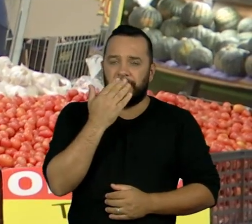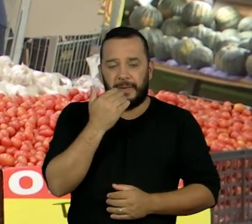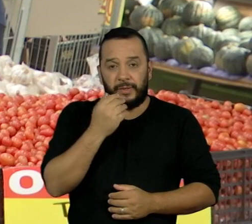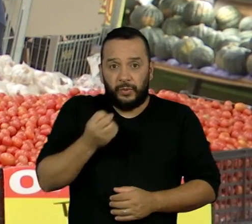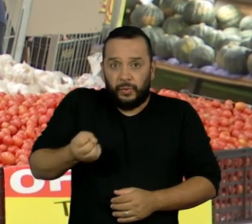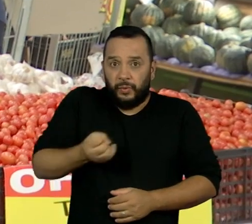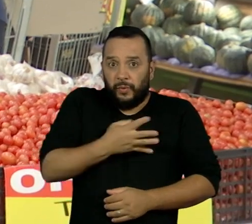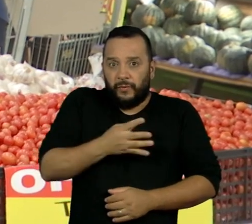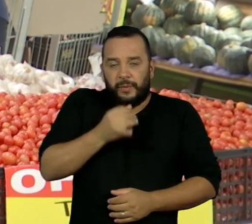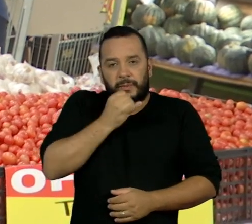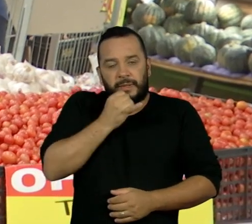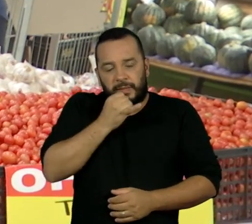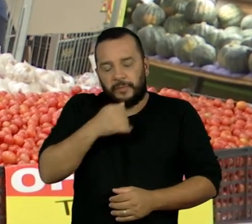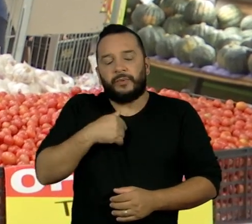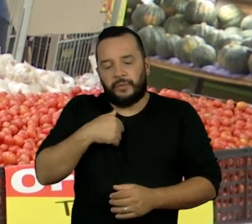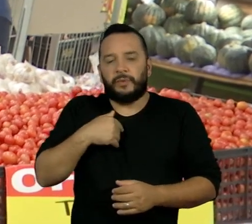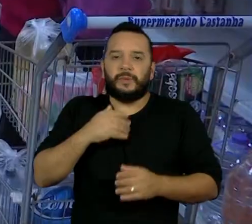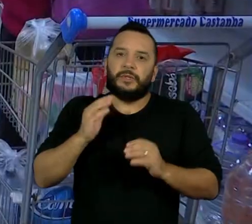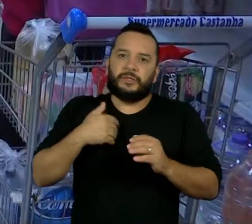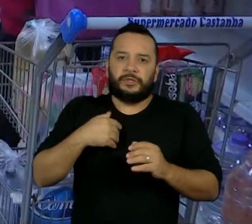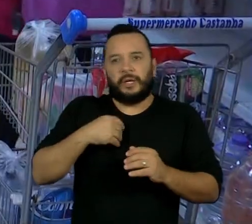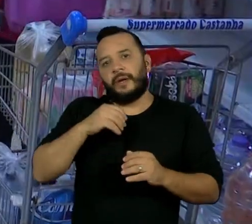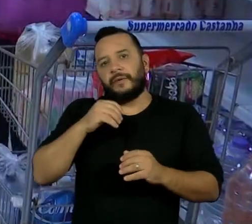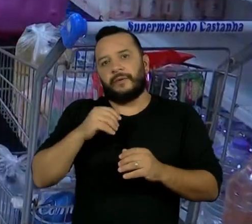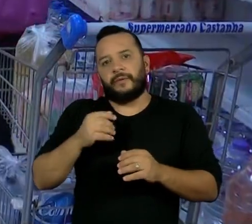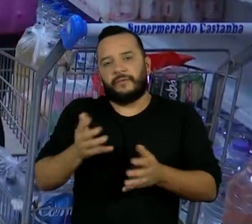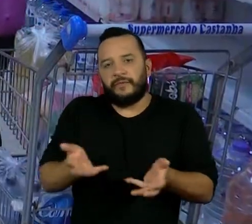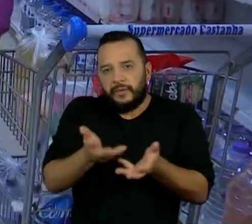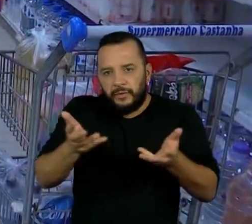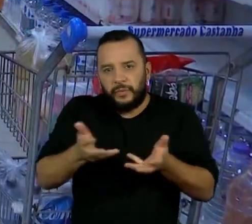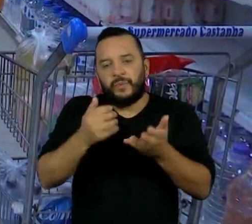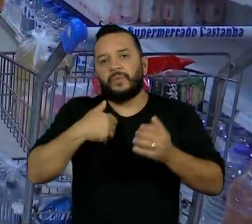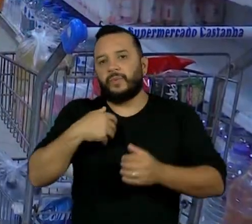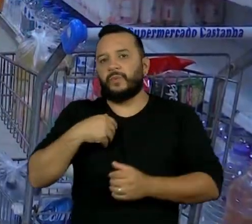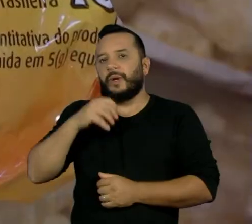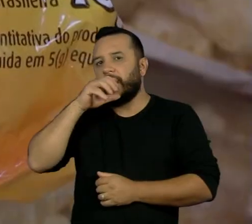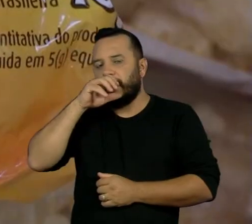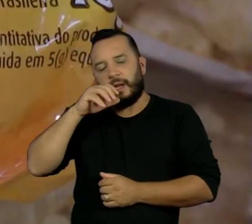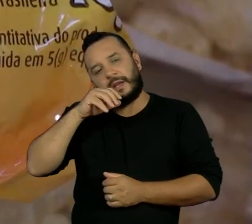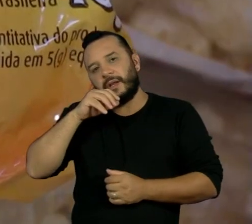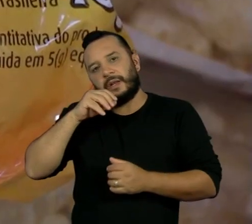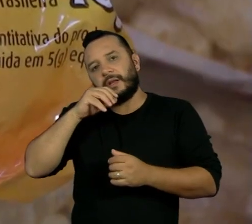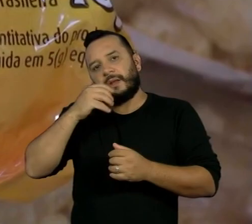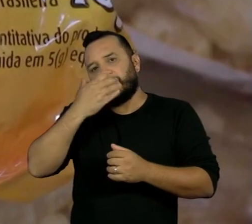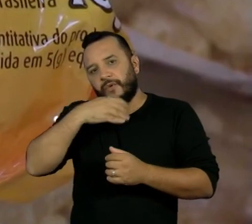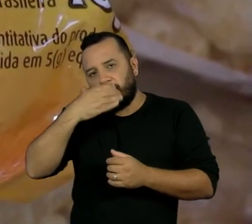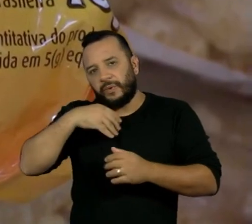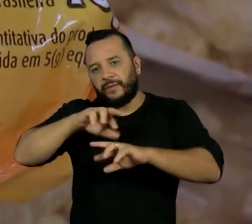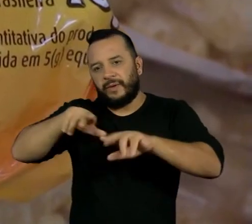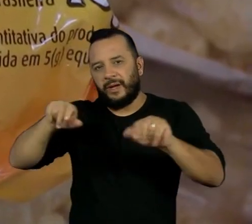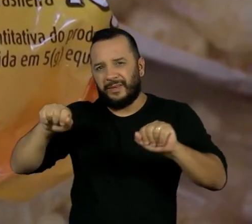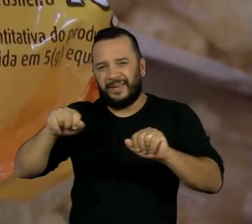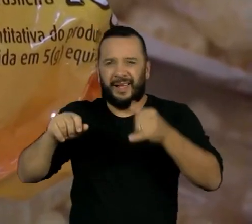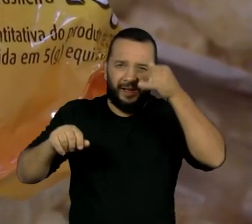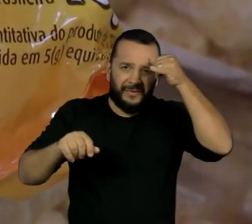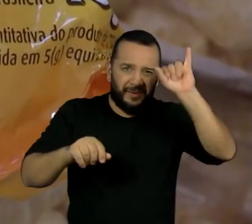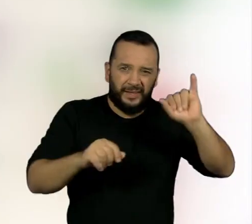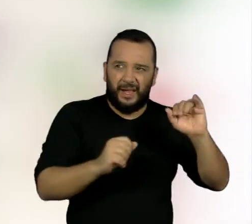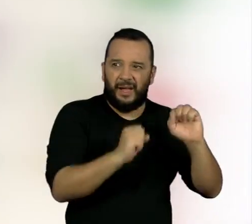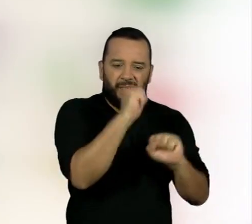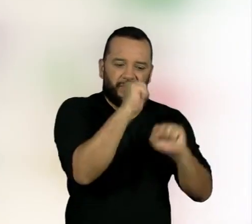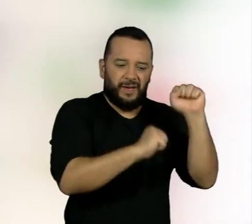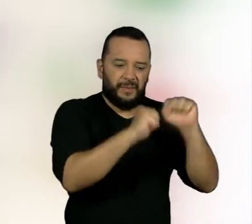legumes, frutas e verduras, e evitar os ultraprocessados, aqueles que a indústria enche de corantes e